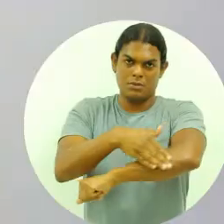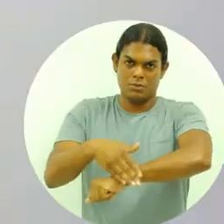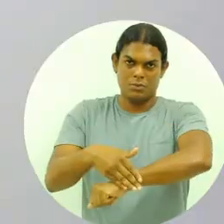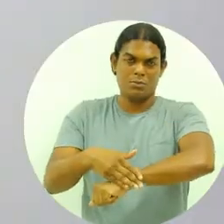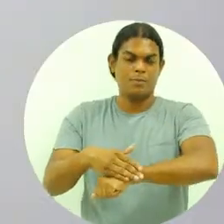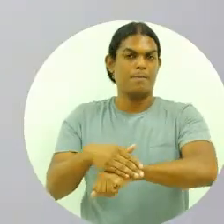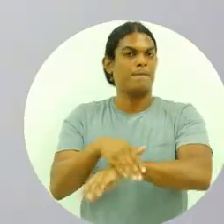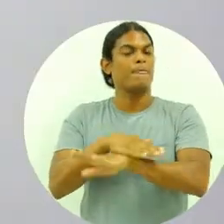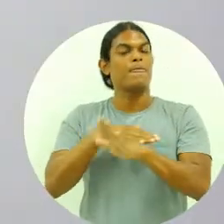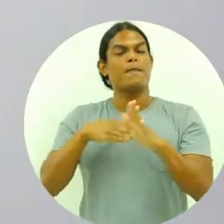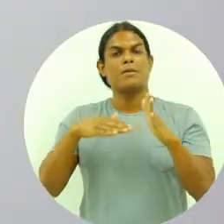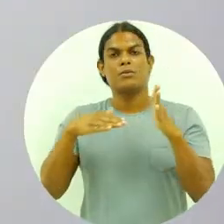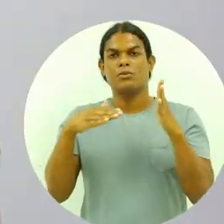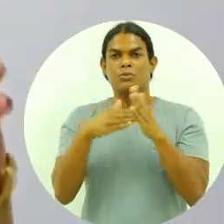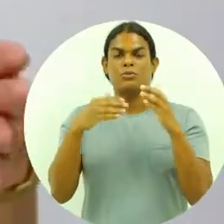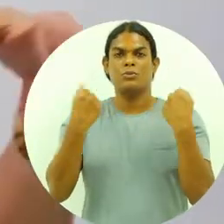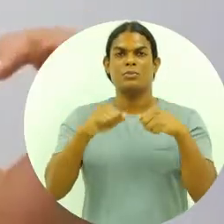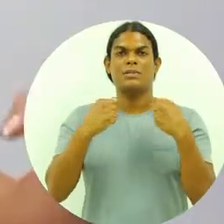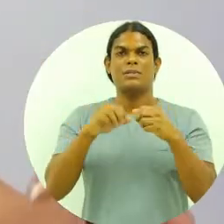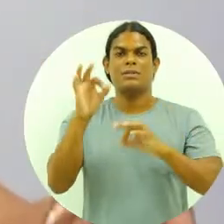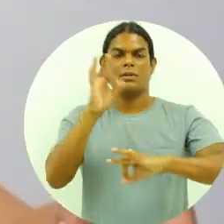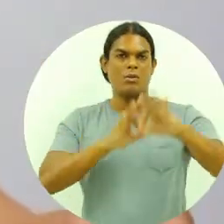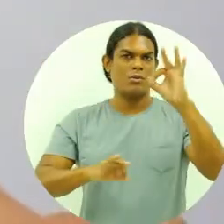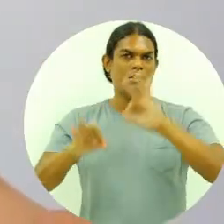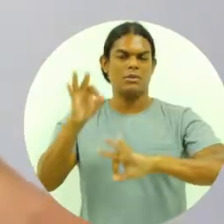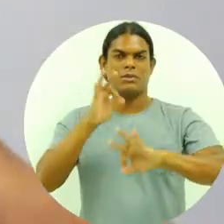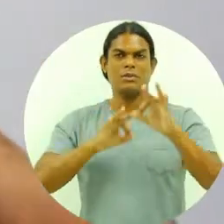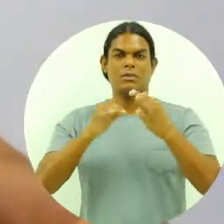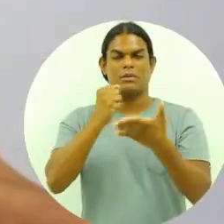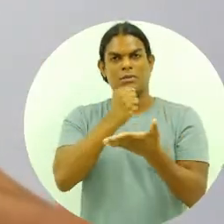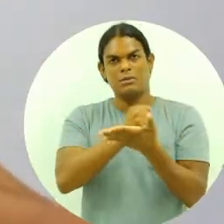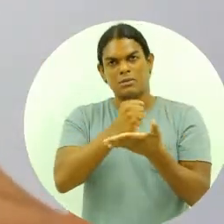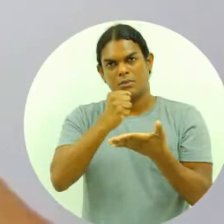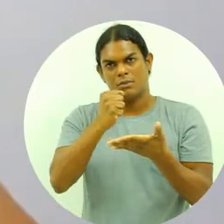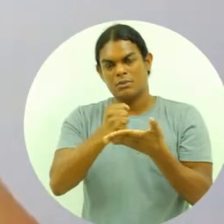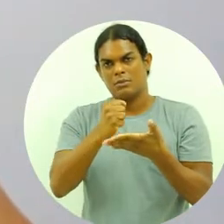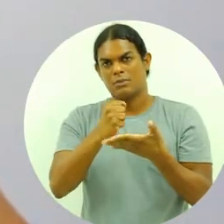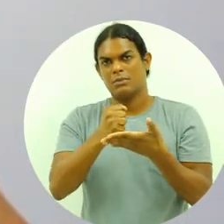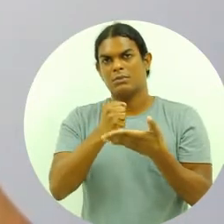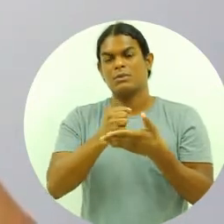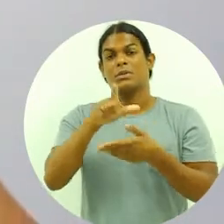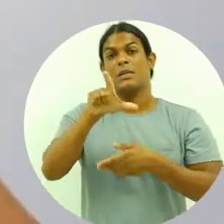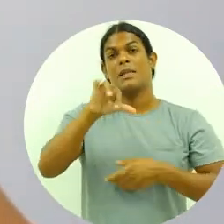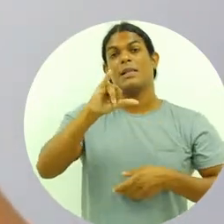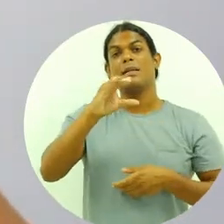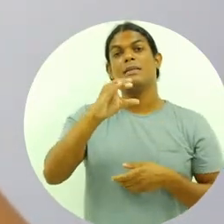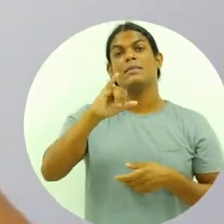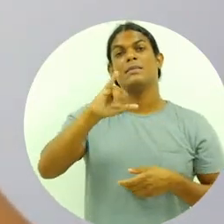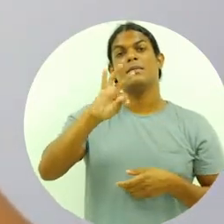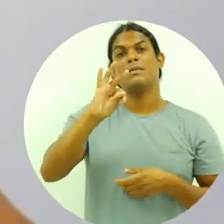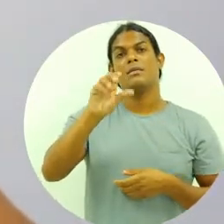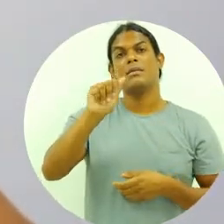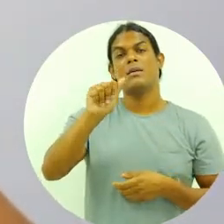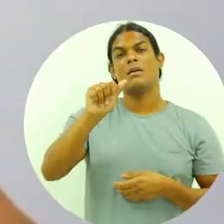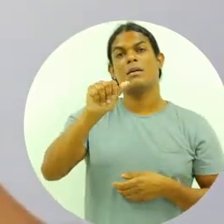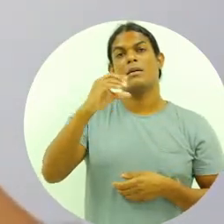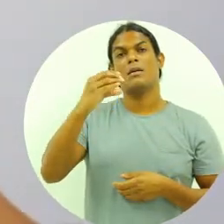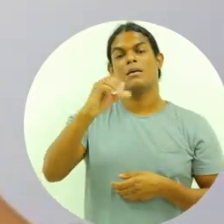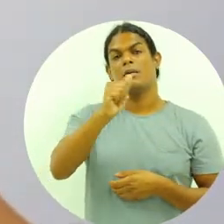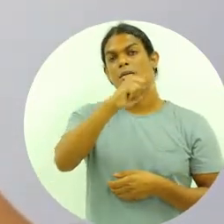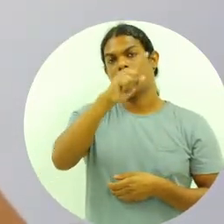fazer, toda deverá obedecer os ditames do processo licitatório. Isso é ato